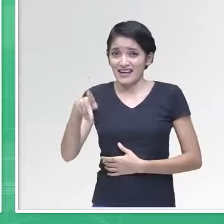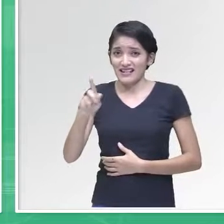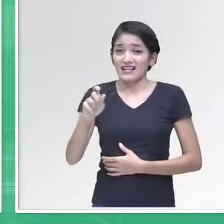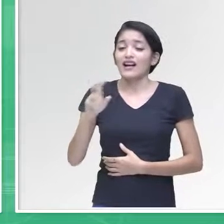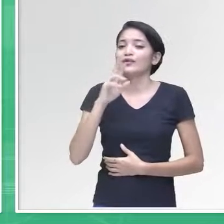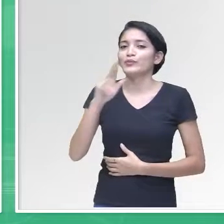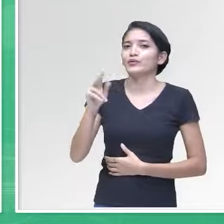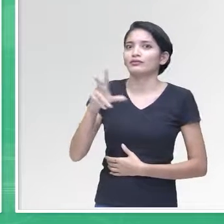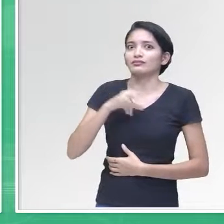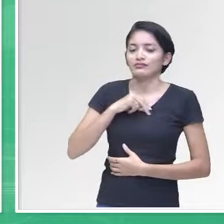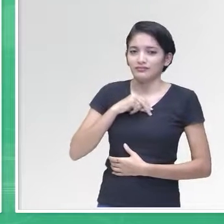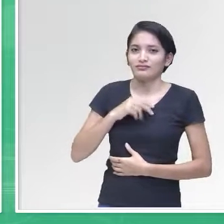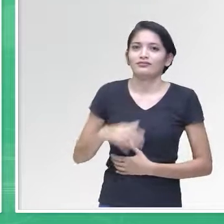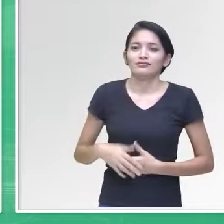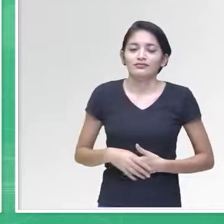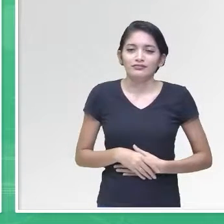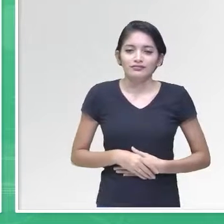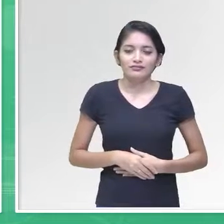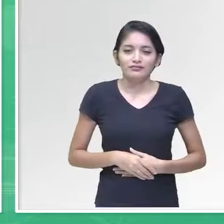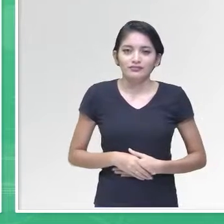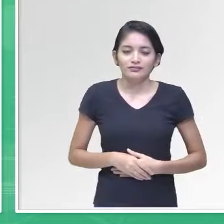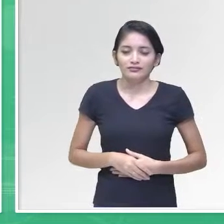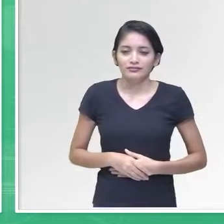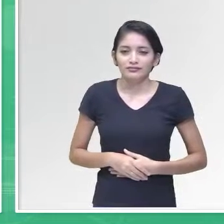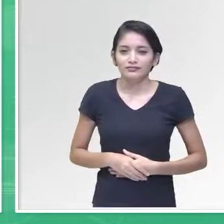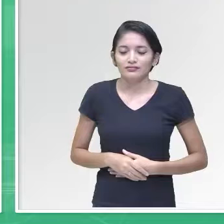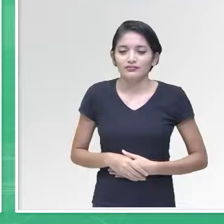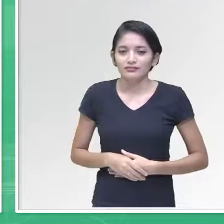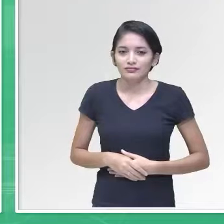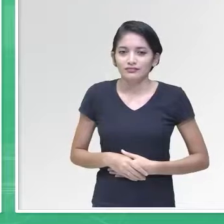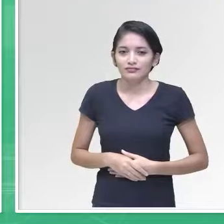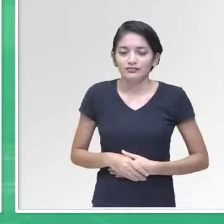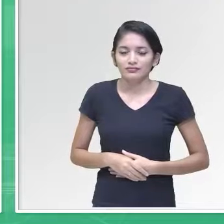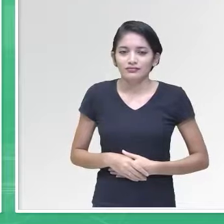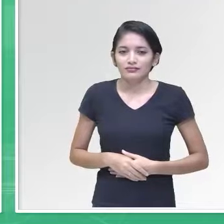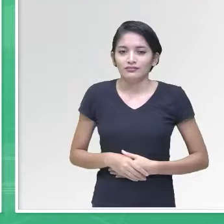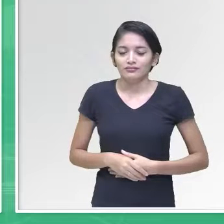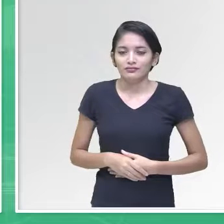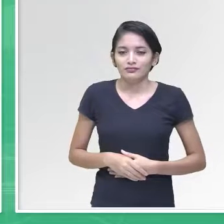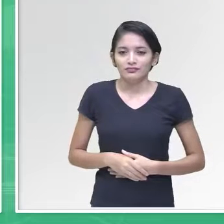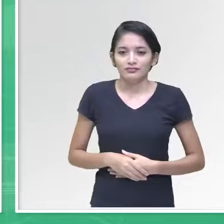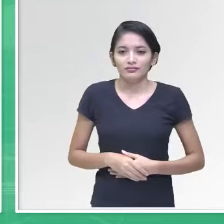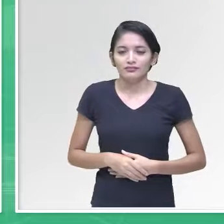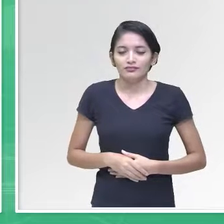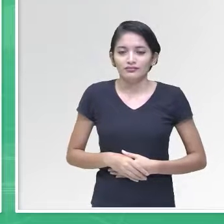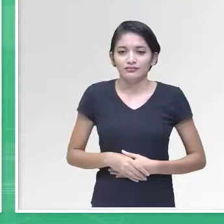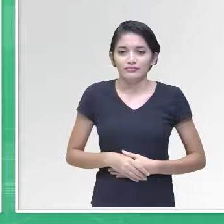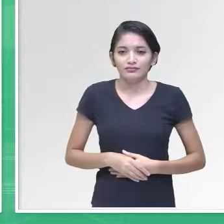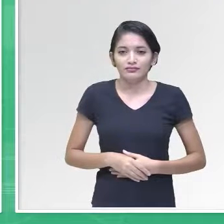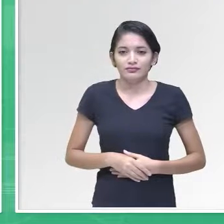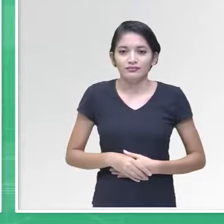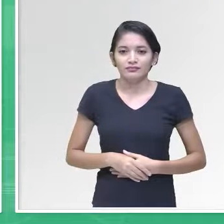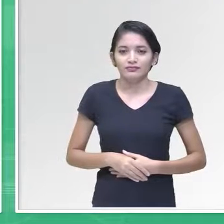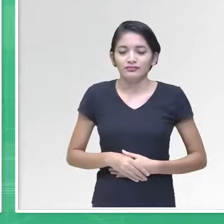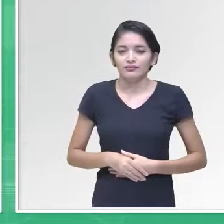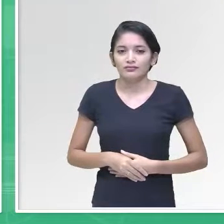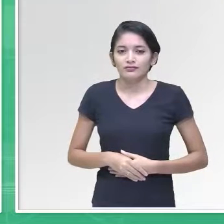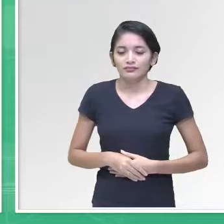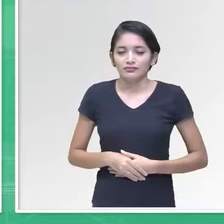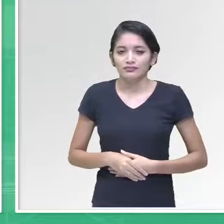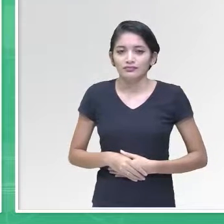eu ver. A Mirla was supposed, letra A. Muito bem, Mirla. Very good. Quem mais? A